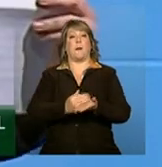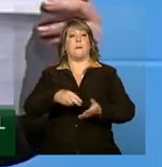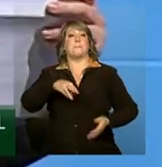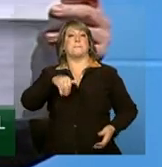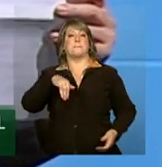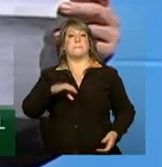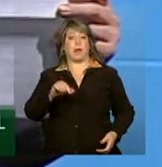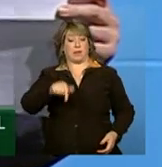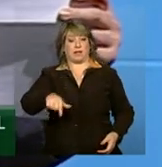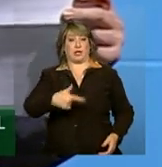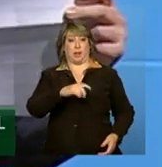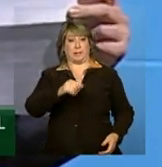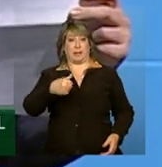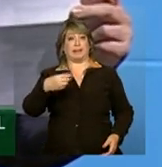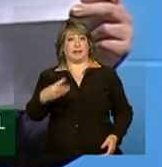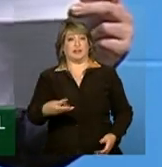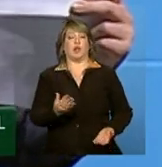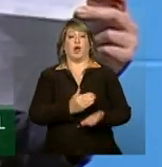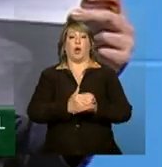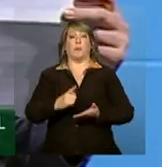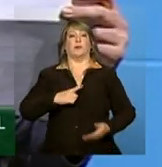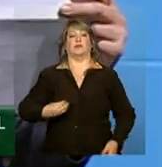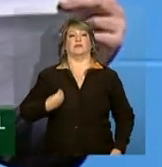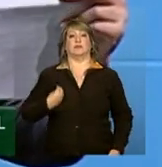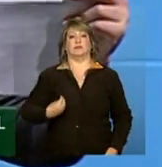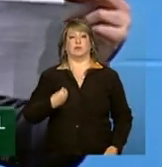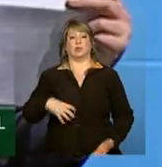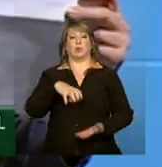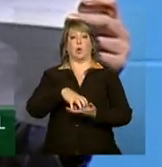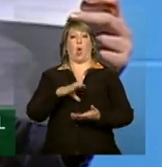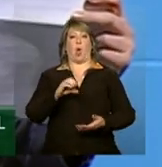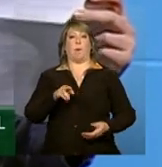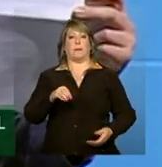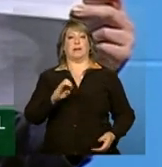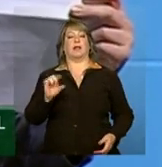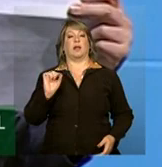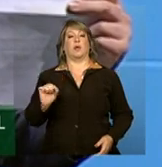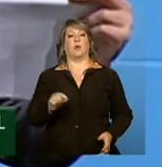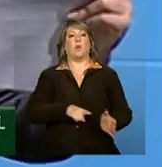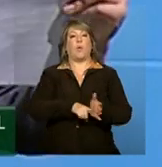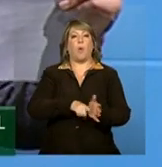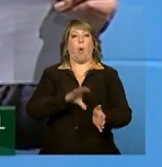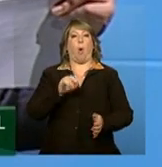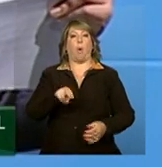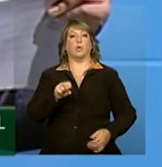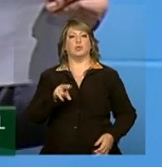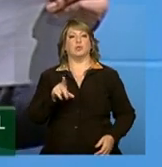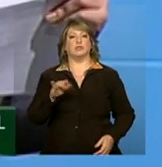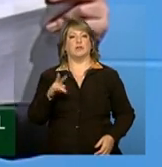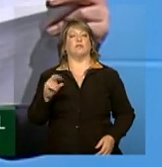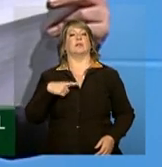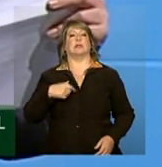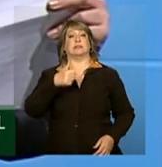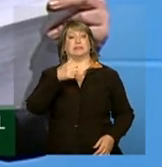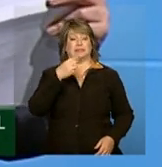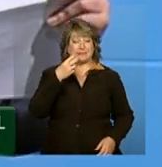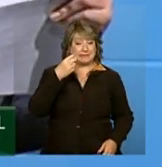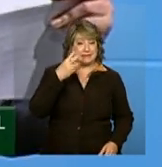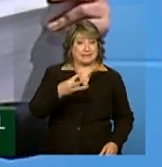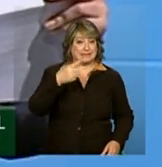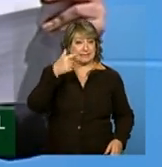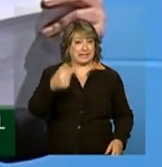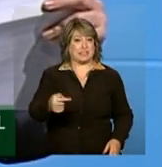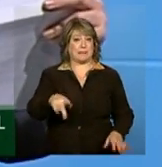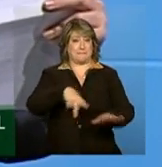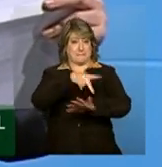deste ano, passou a operar um comitê consultivo internacional com a participação de 37 países,